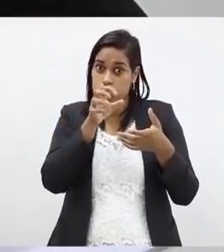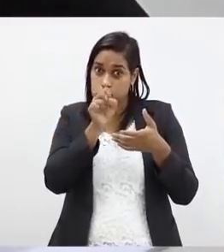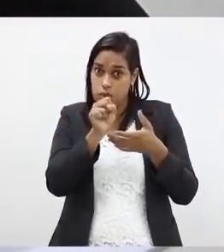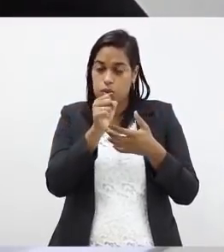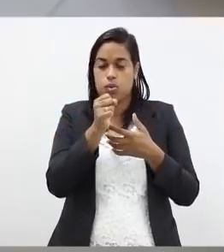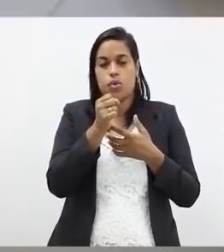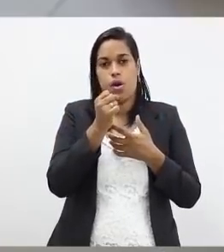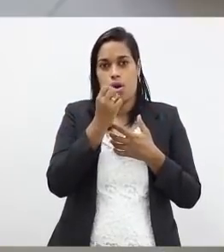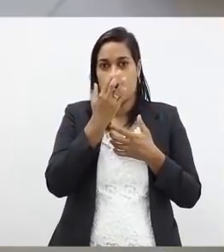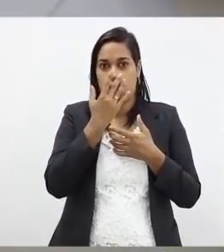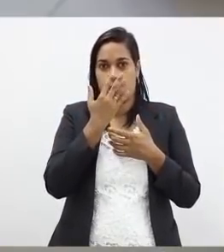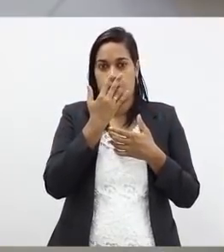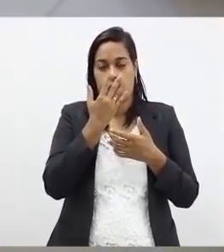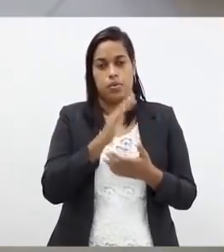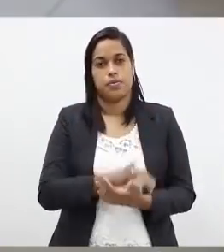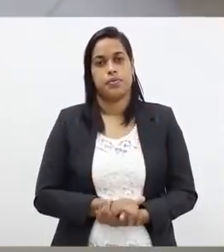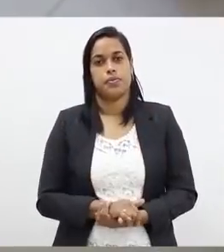escuro.